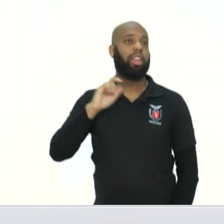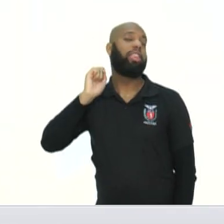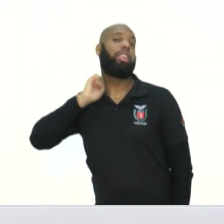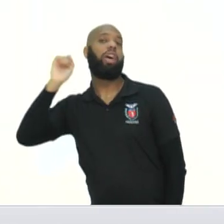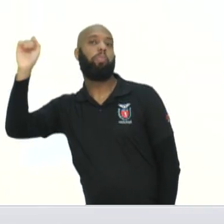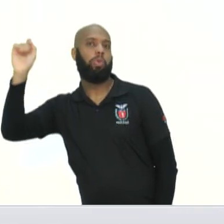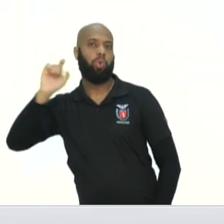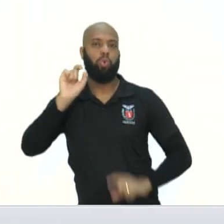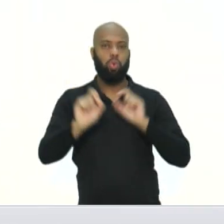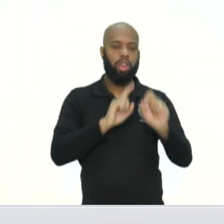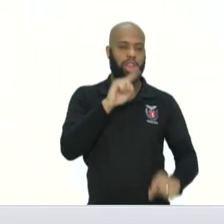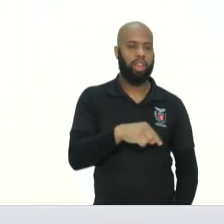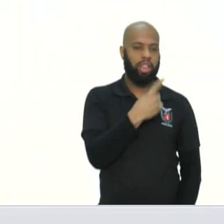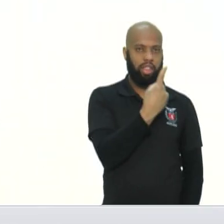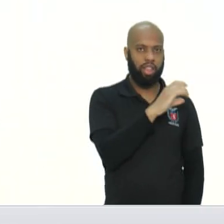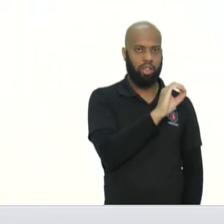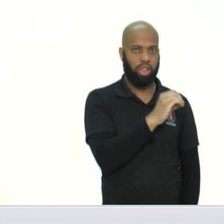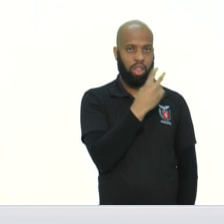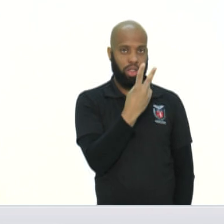abril,